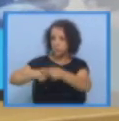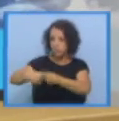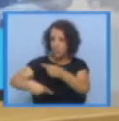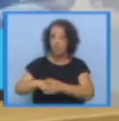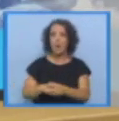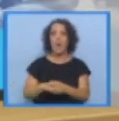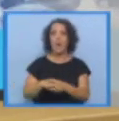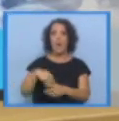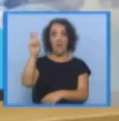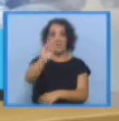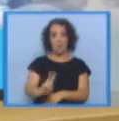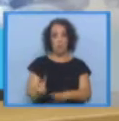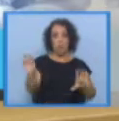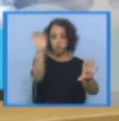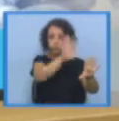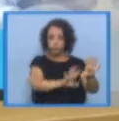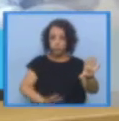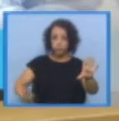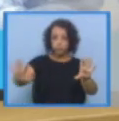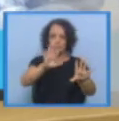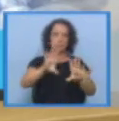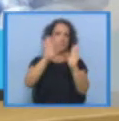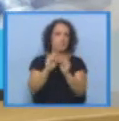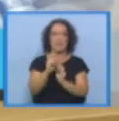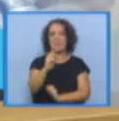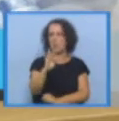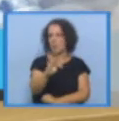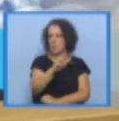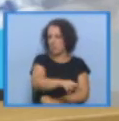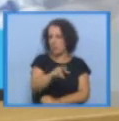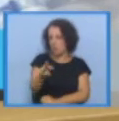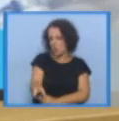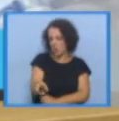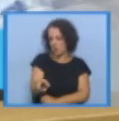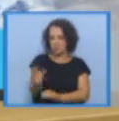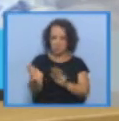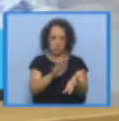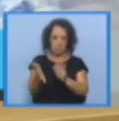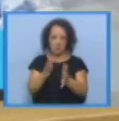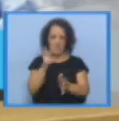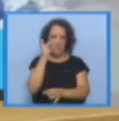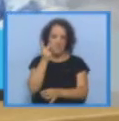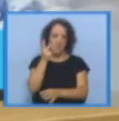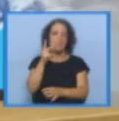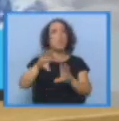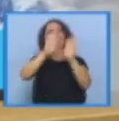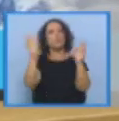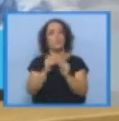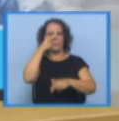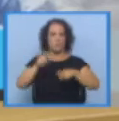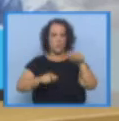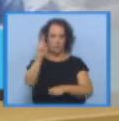toda a Venezuela, num total de 34 milhões, salvo erro, que existem na Venezuela como total de